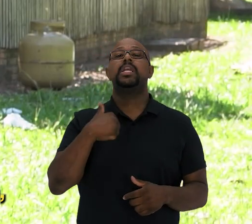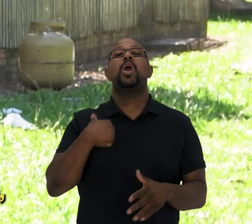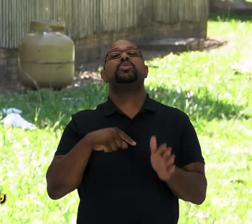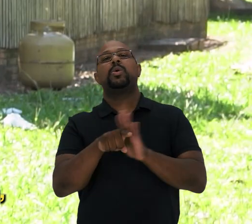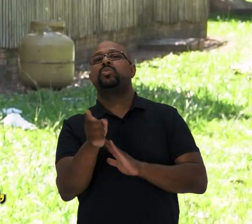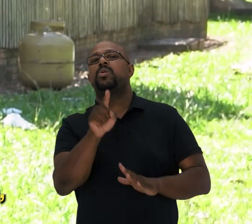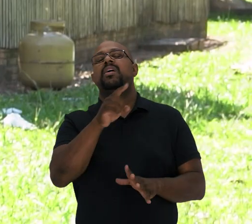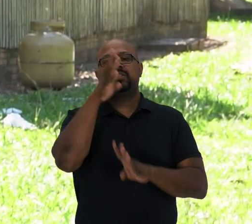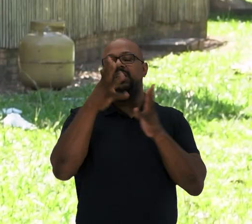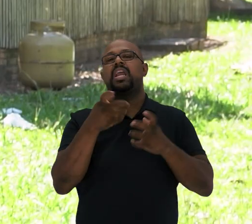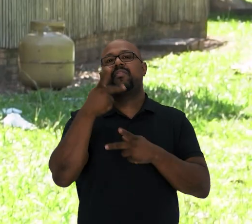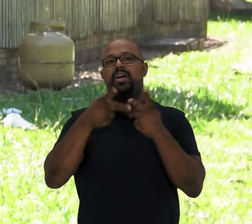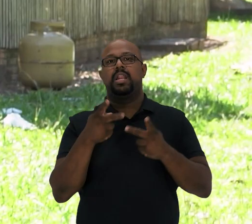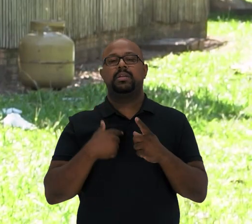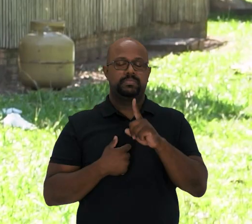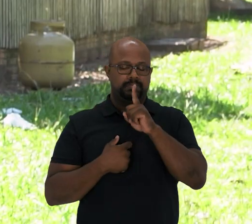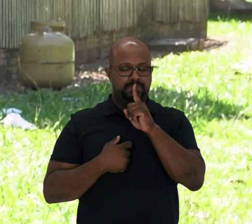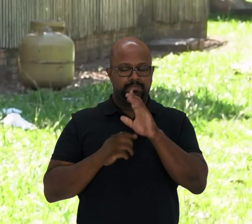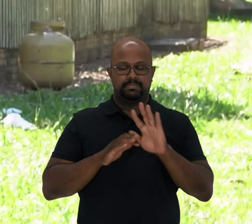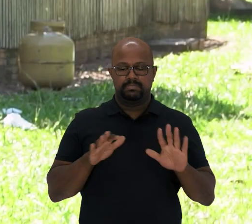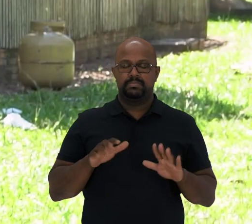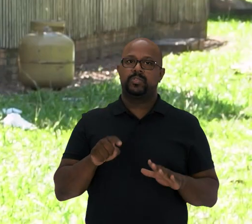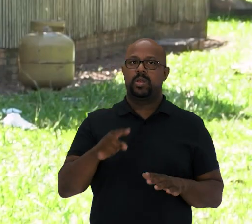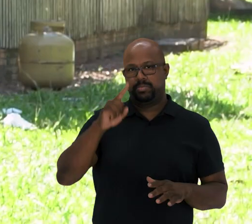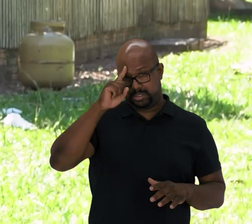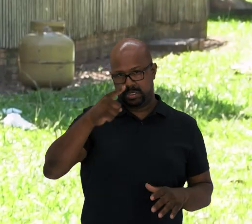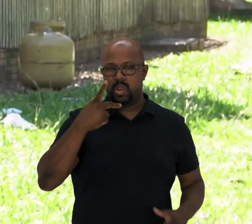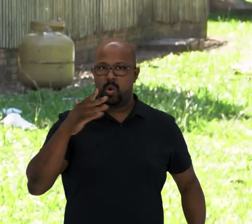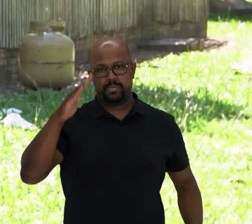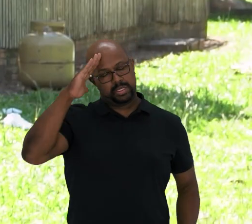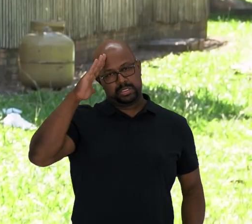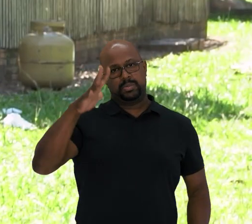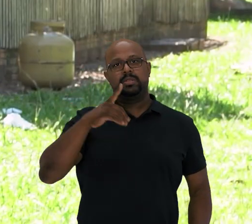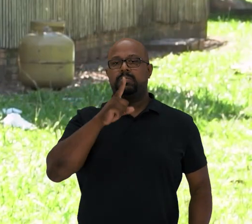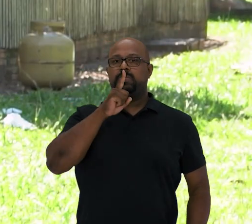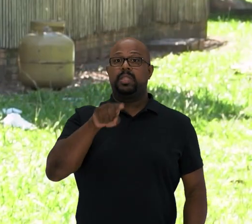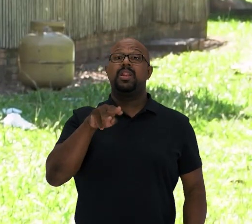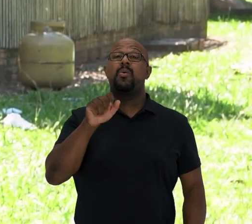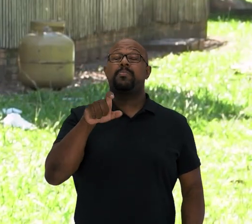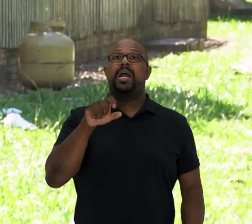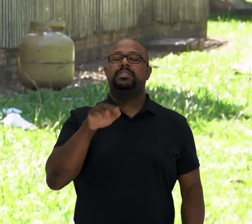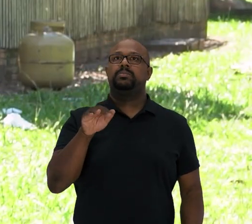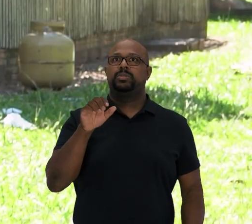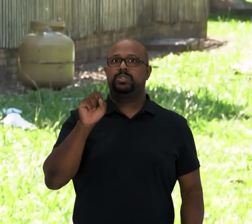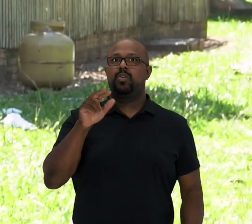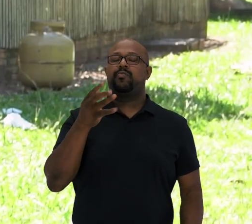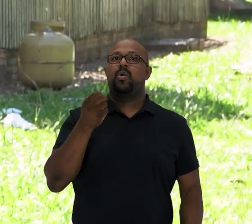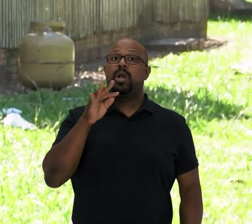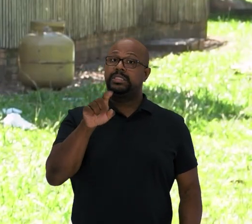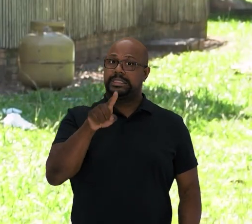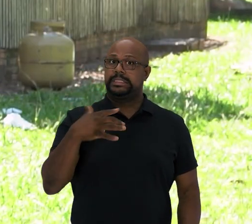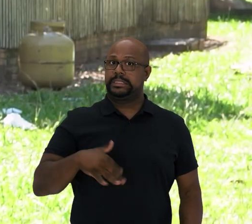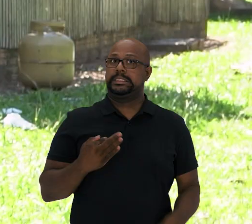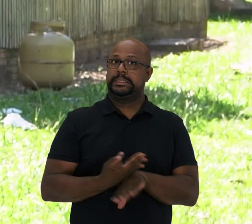eu te pergunto, não o que tu quer falar. E daí, como diz o comandante do pelotão, ele me disse, olha, se vier o Máximo Cirano Fortes,